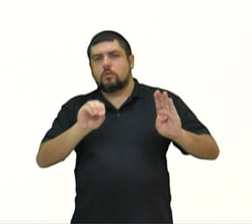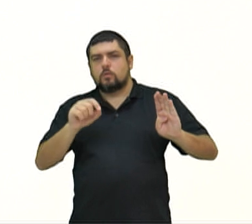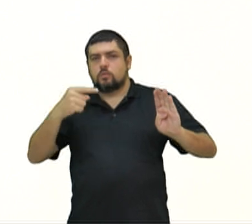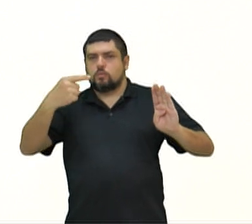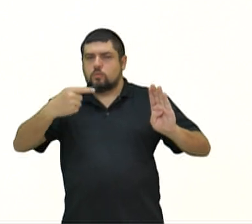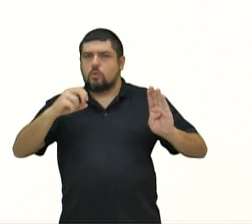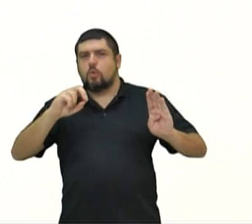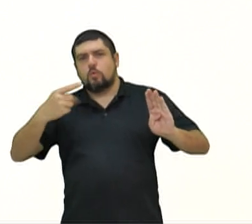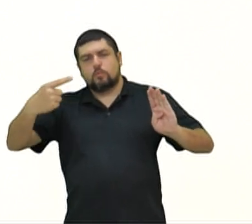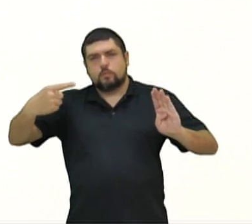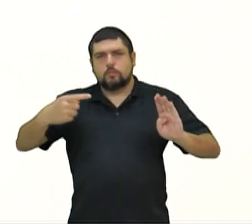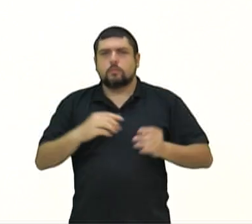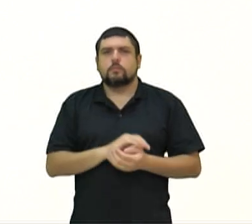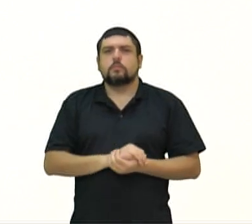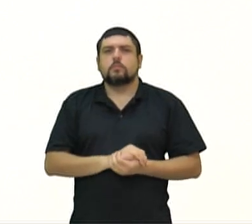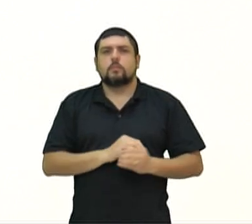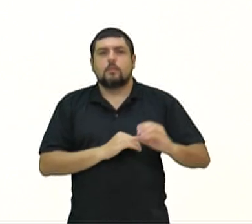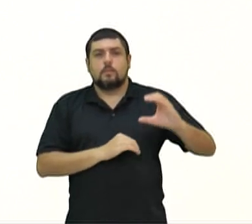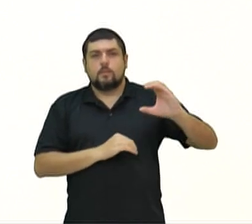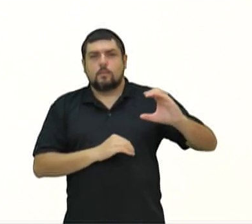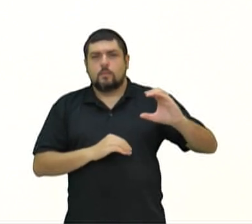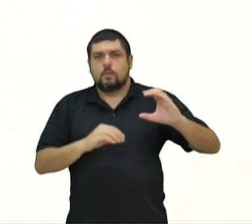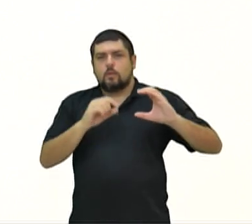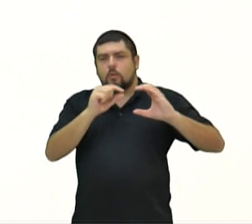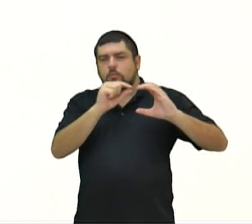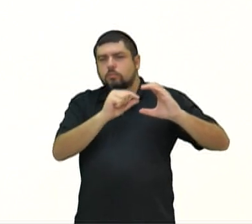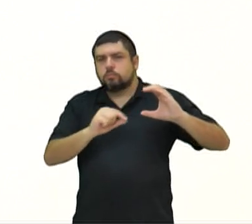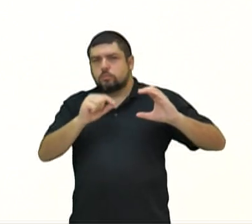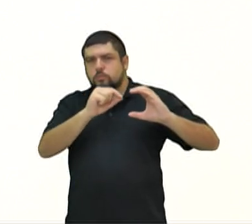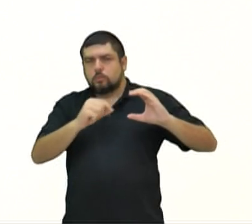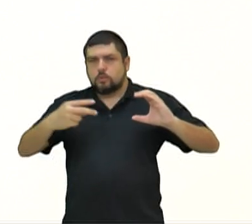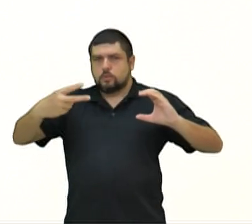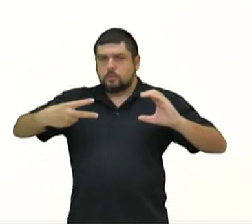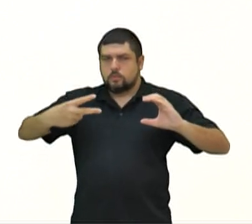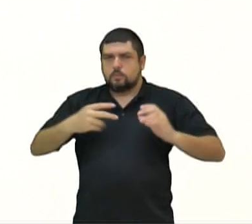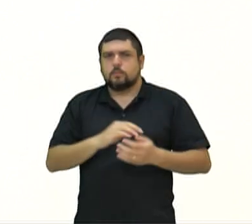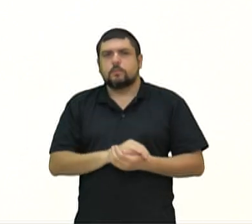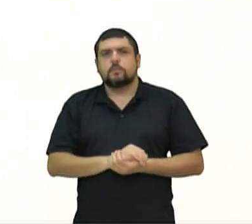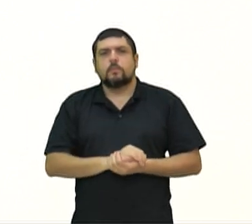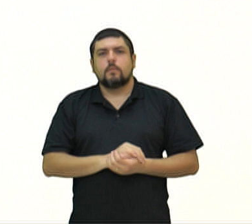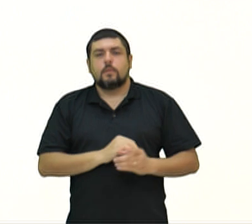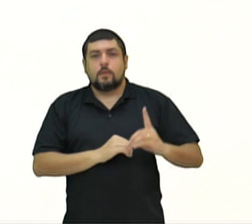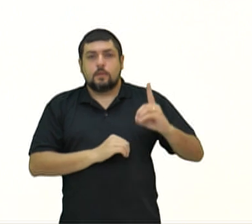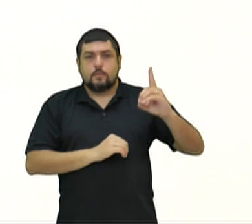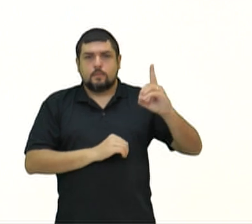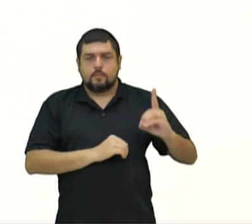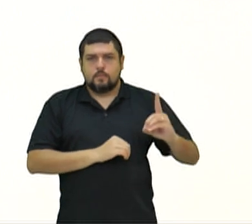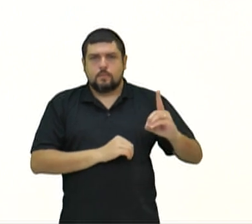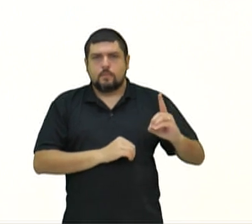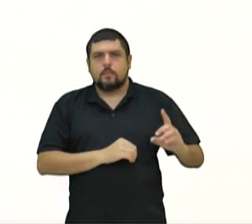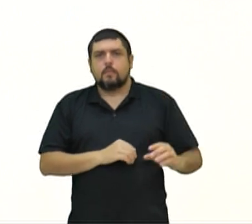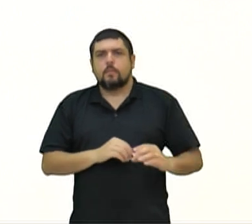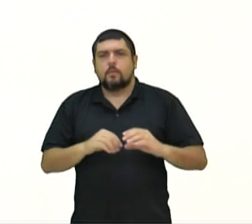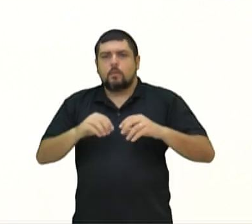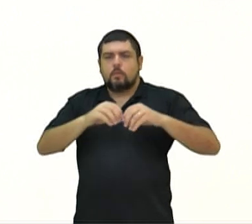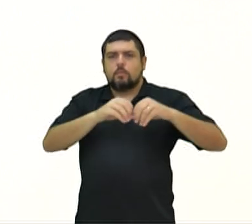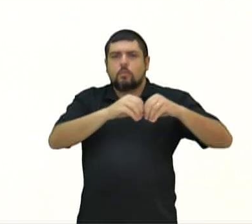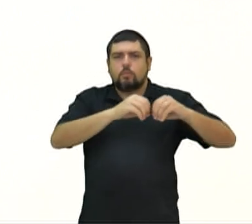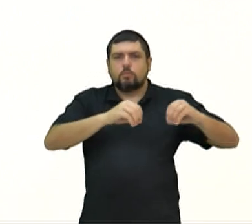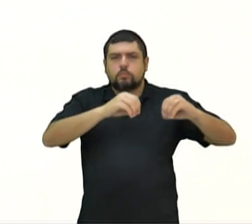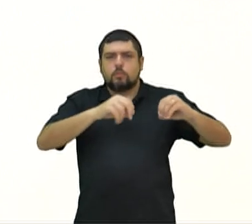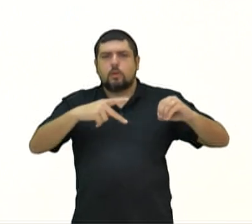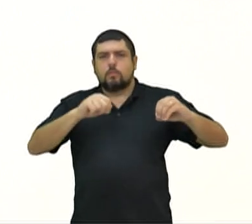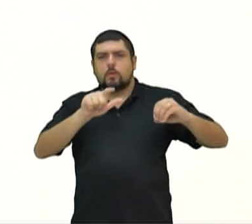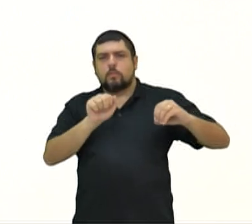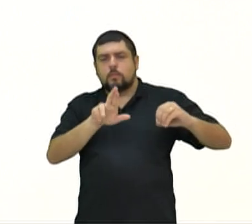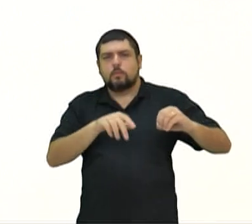primário; letra C, ovócito 2 ou ovócito secundário; letra D, glóbulo polar; ou letra